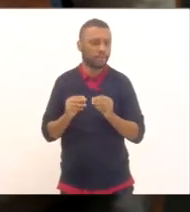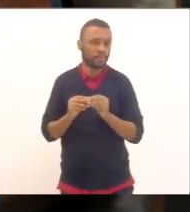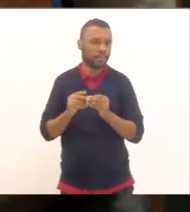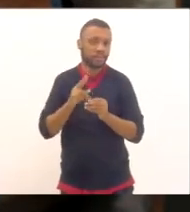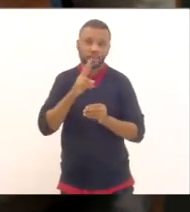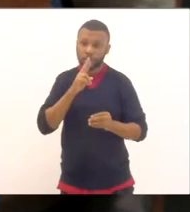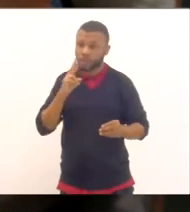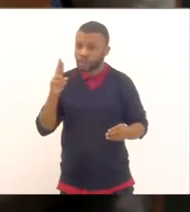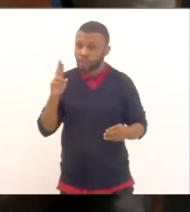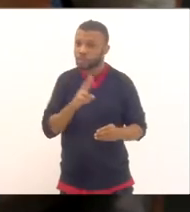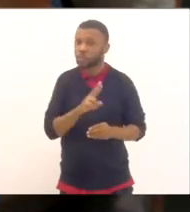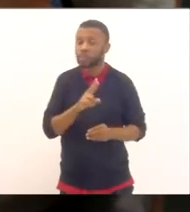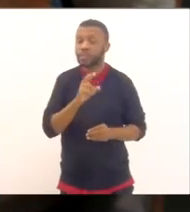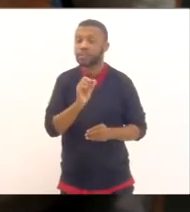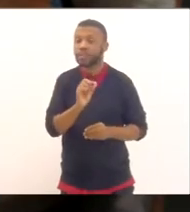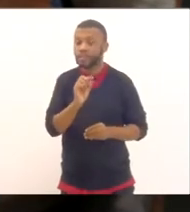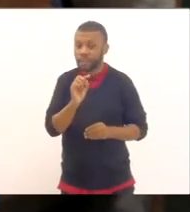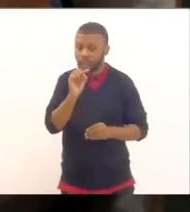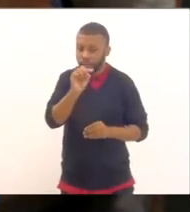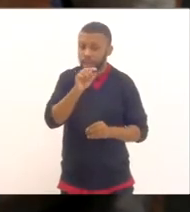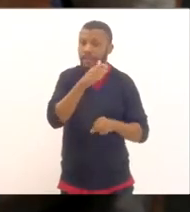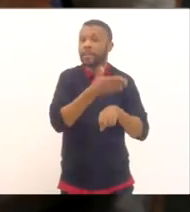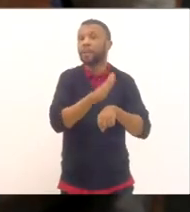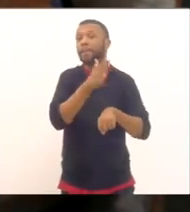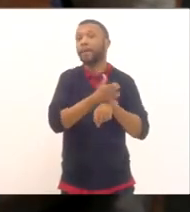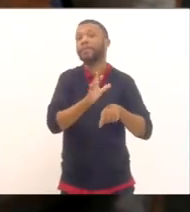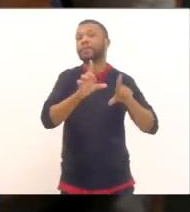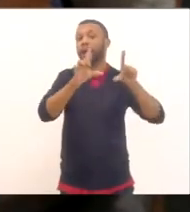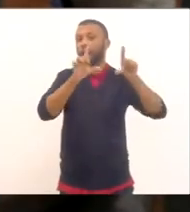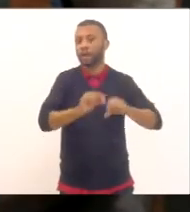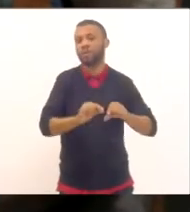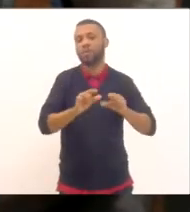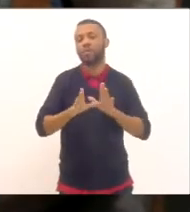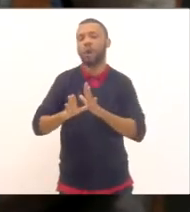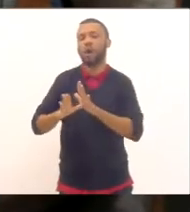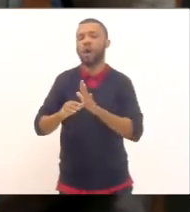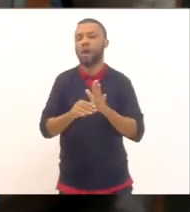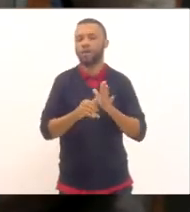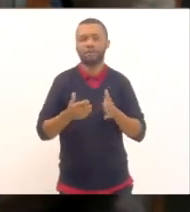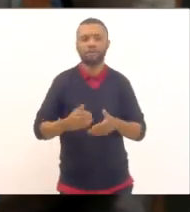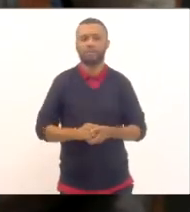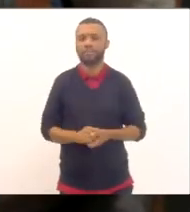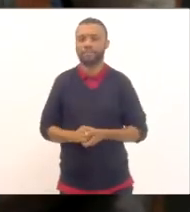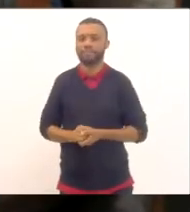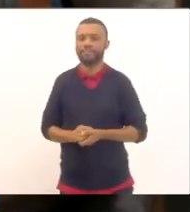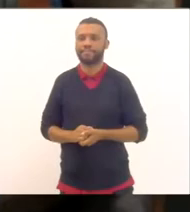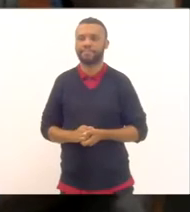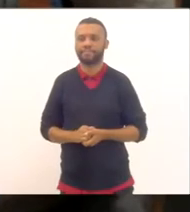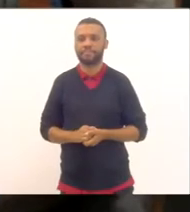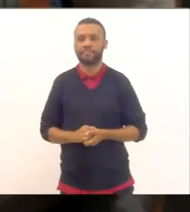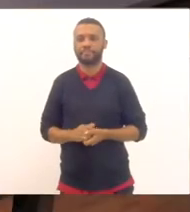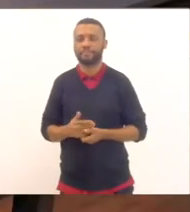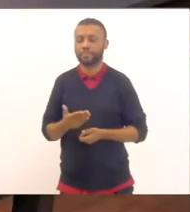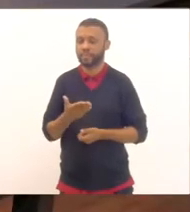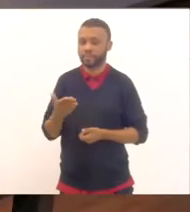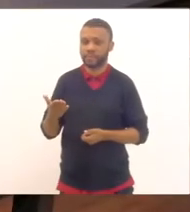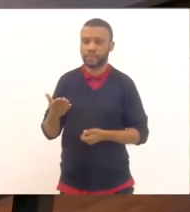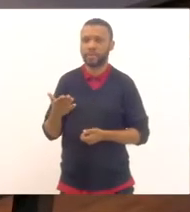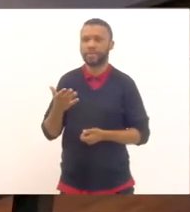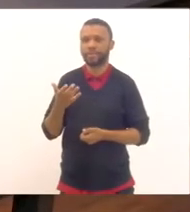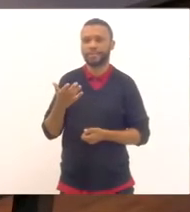na ponta na redução do Porto bom obrigado tá do valdec